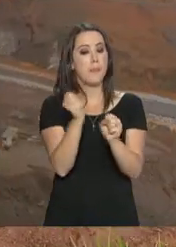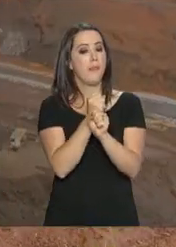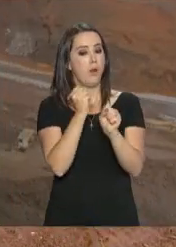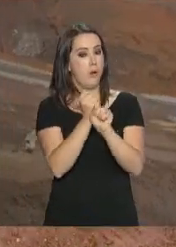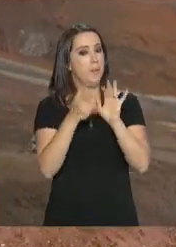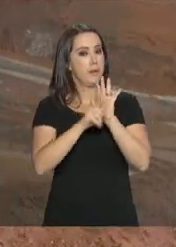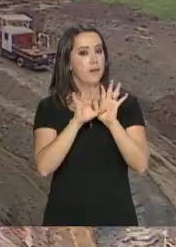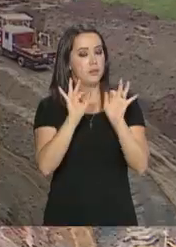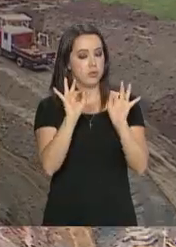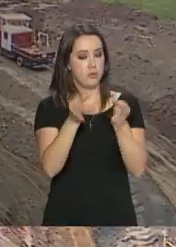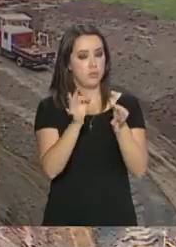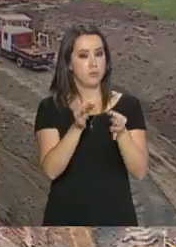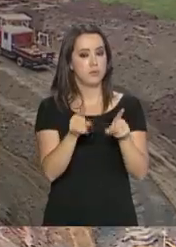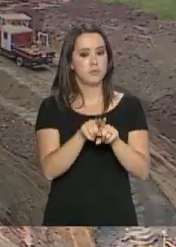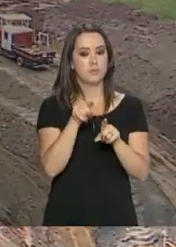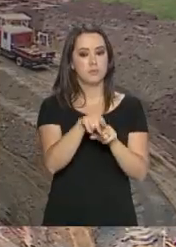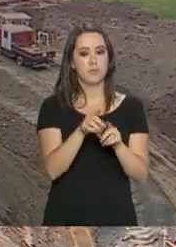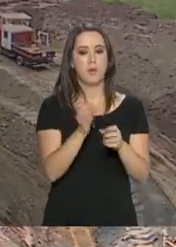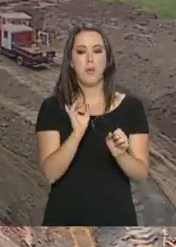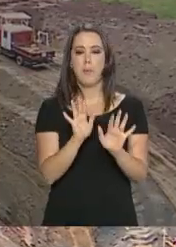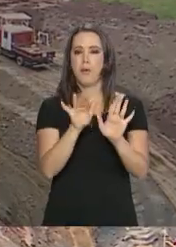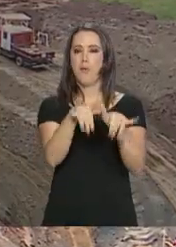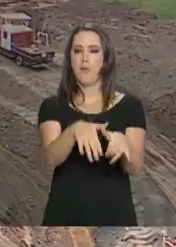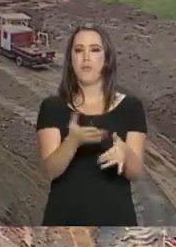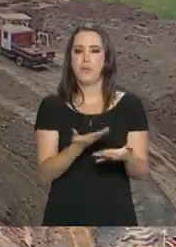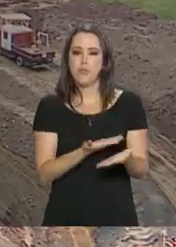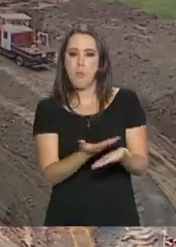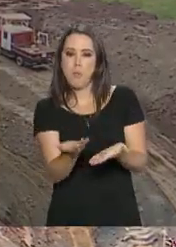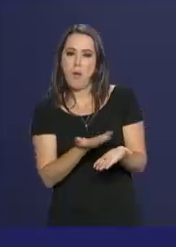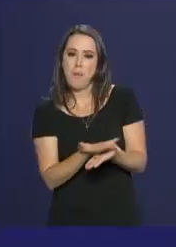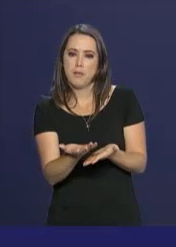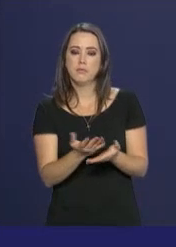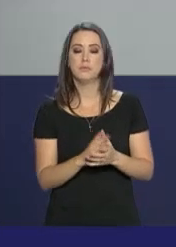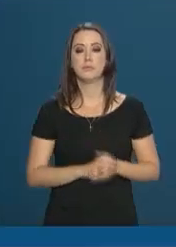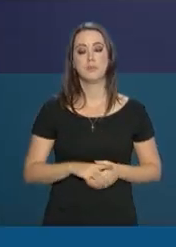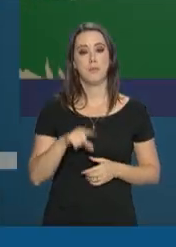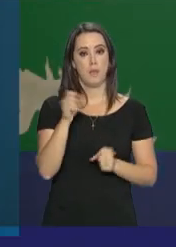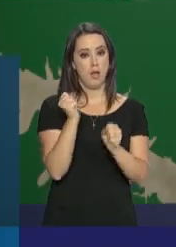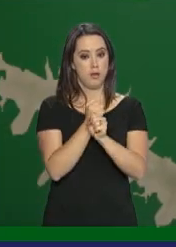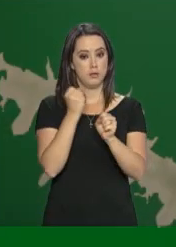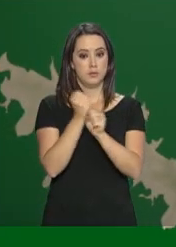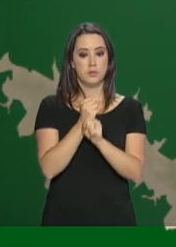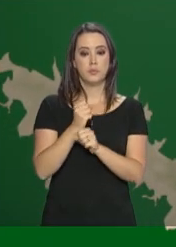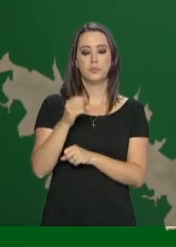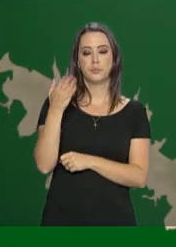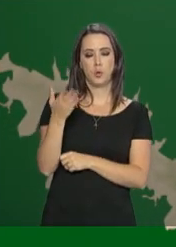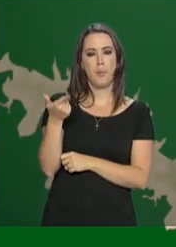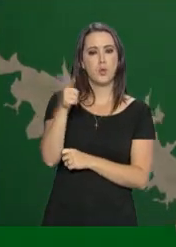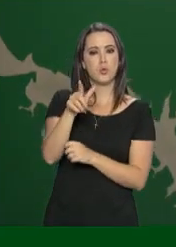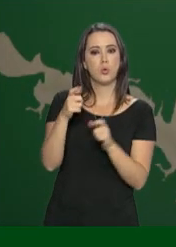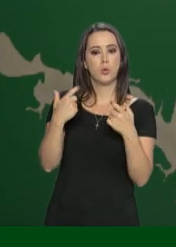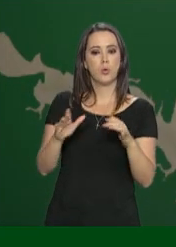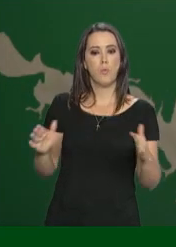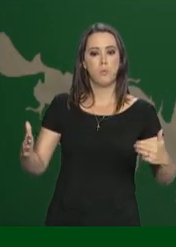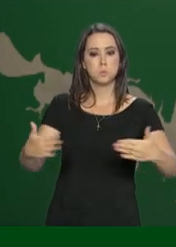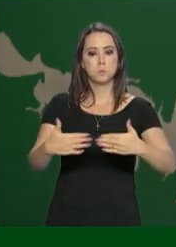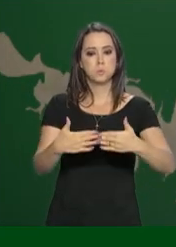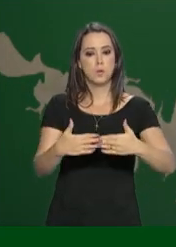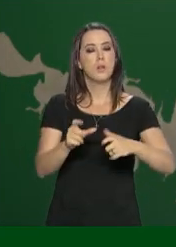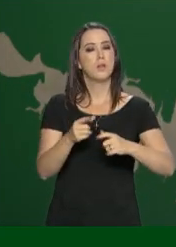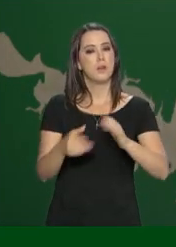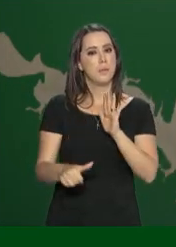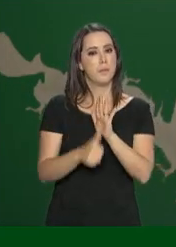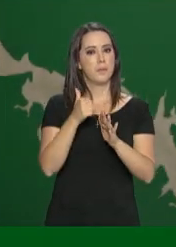ficava a barragem de Fundão, para cessar o lançamento de rejeitos. A barragem de Santarém foi ampliada e é a primeira